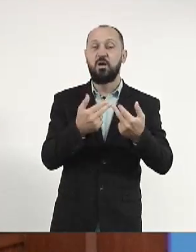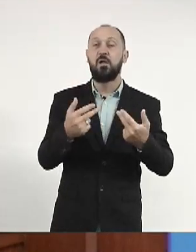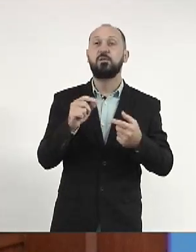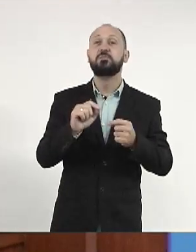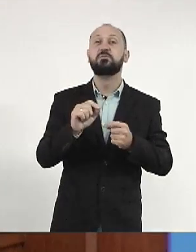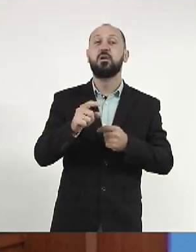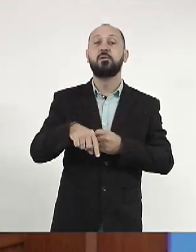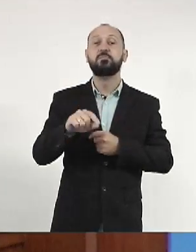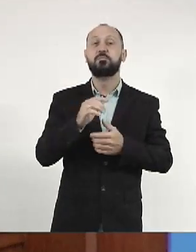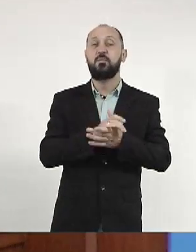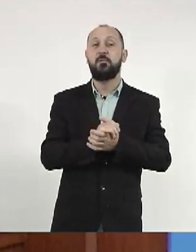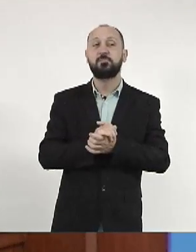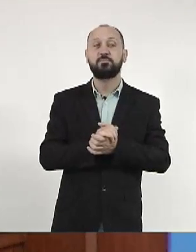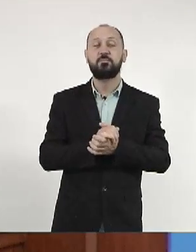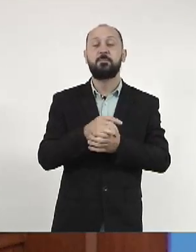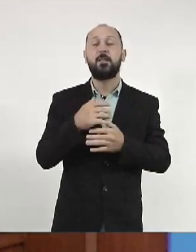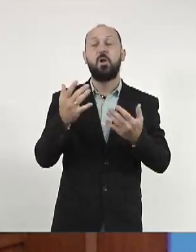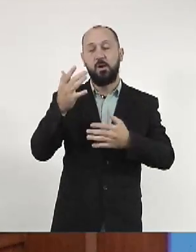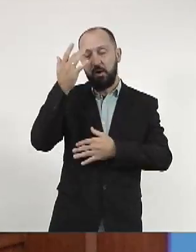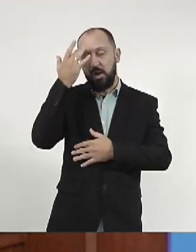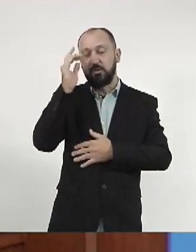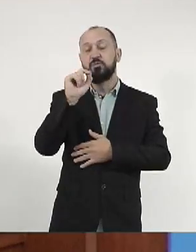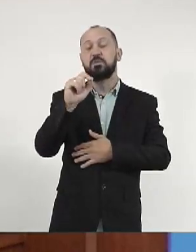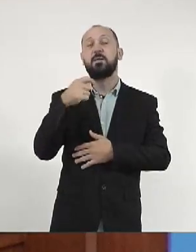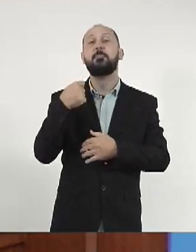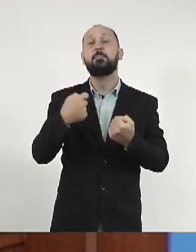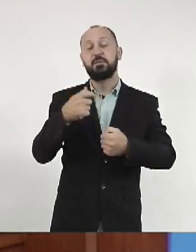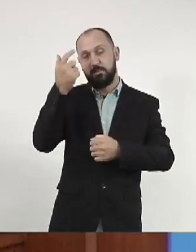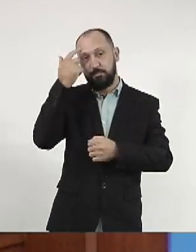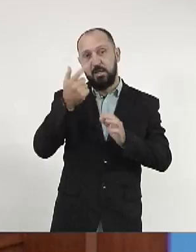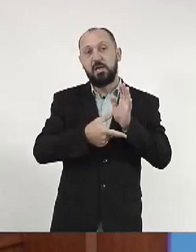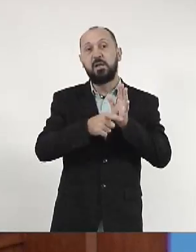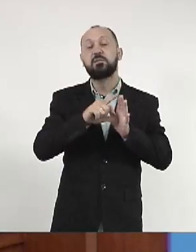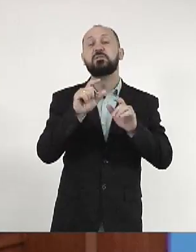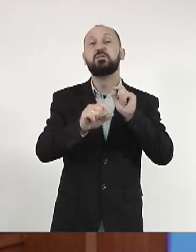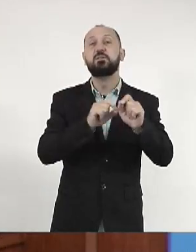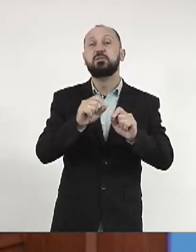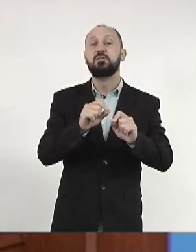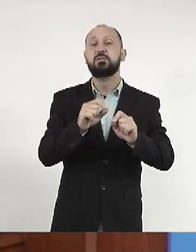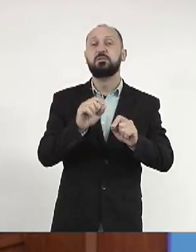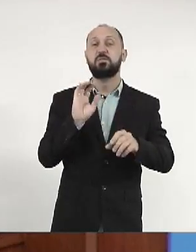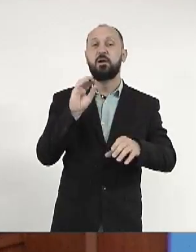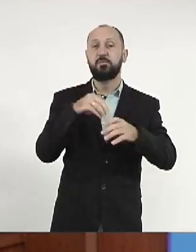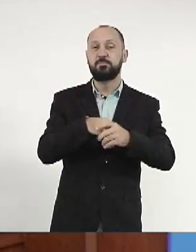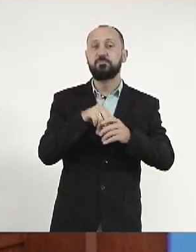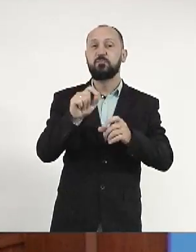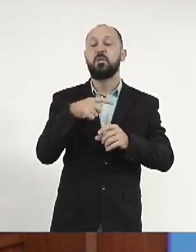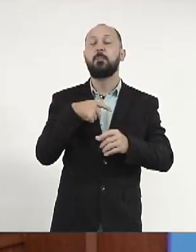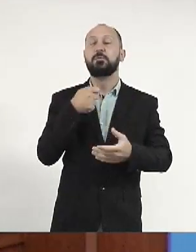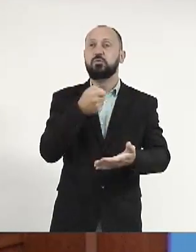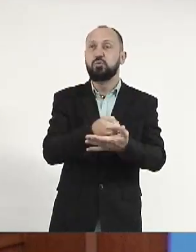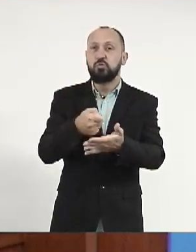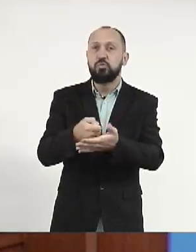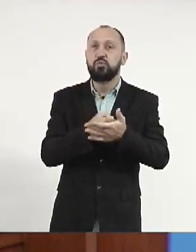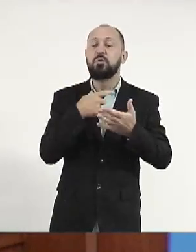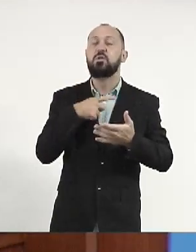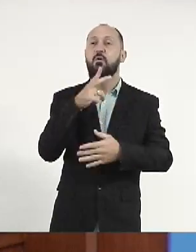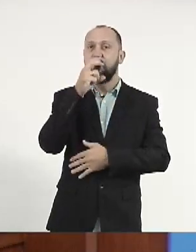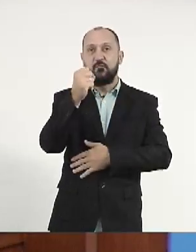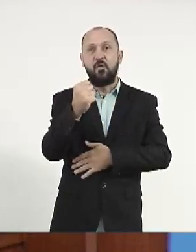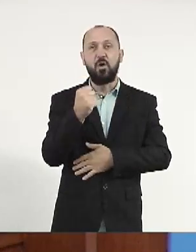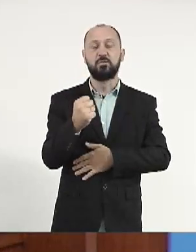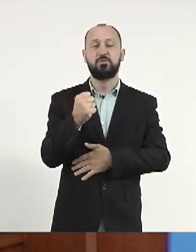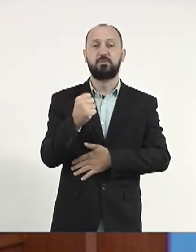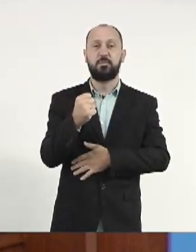commodities. Permite uma parte, deputado. Então eu acho que tem que pensar em medidas dessa natureza, tem que ser duro, tem que ser